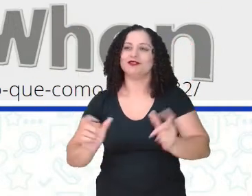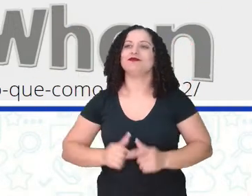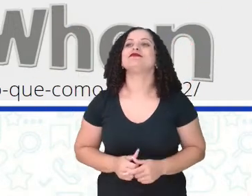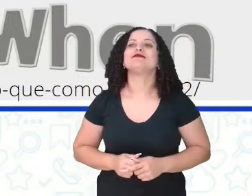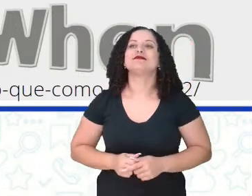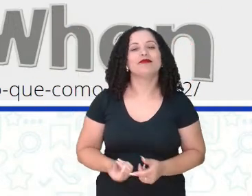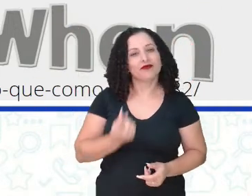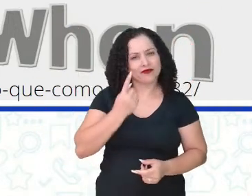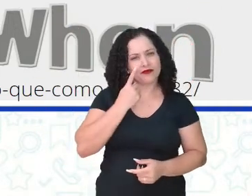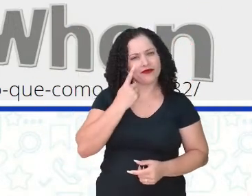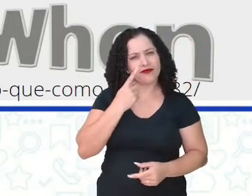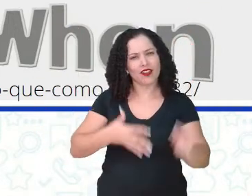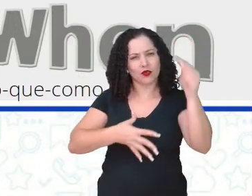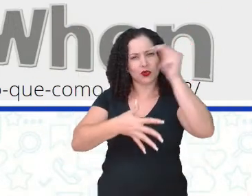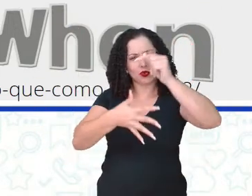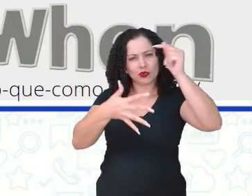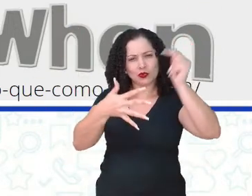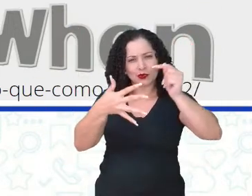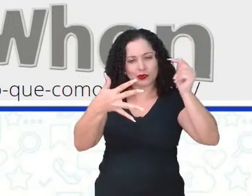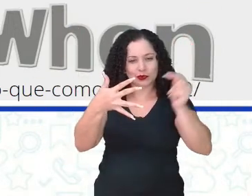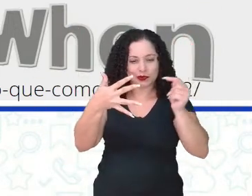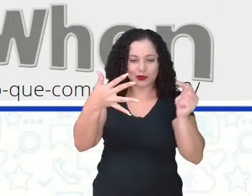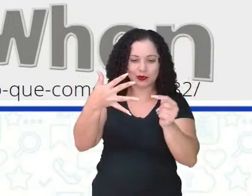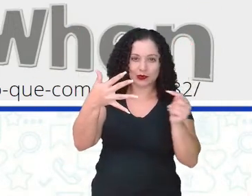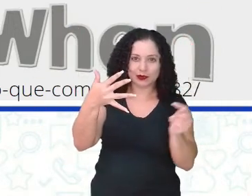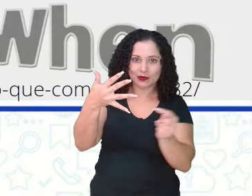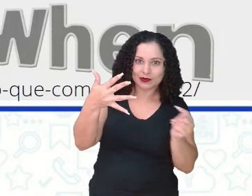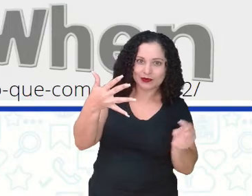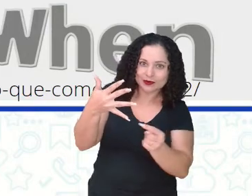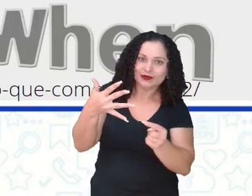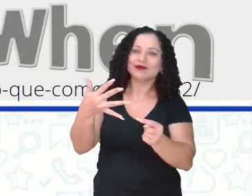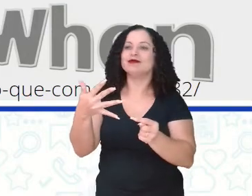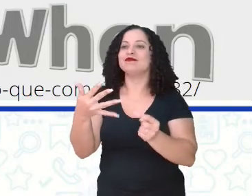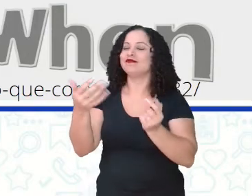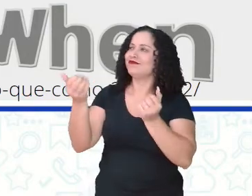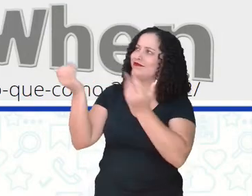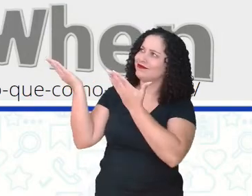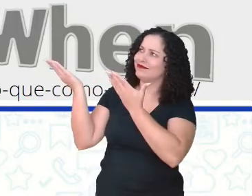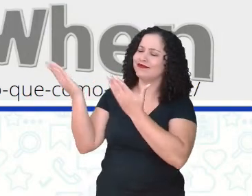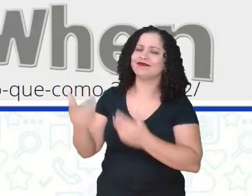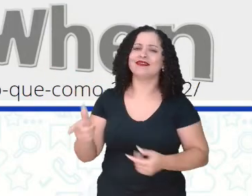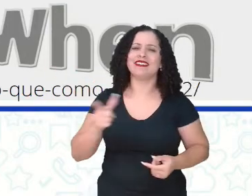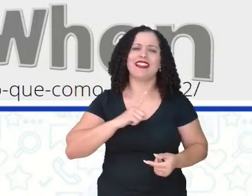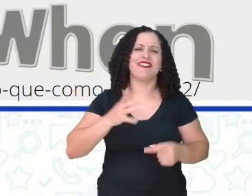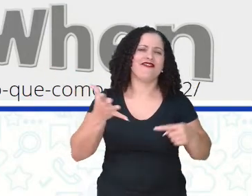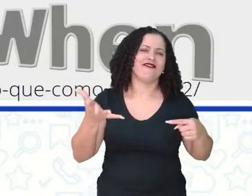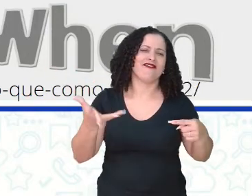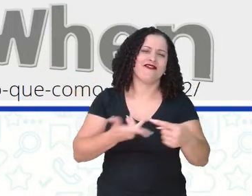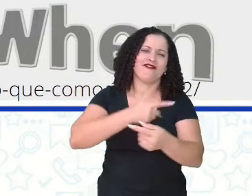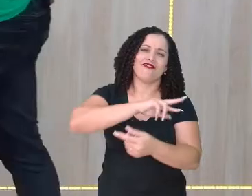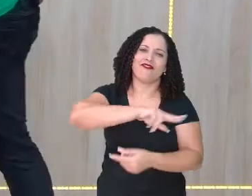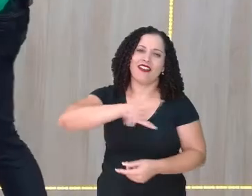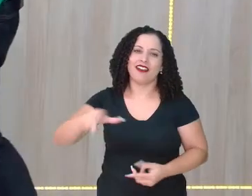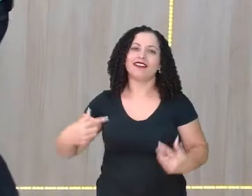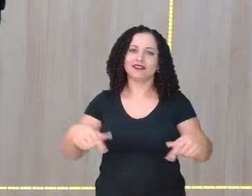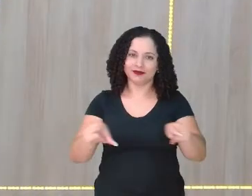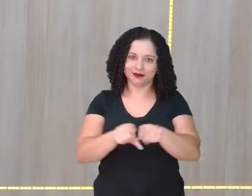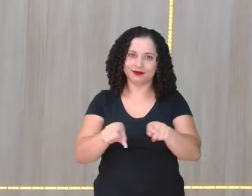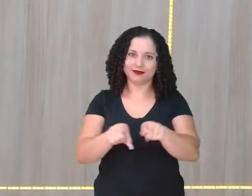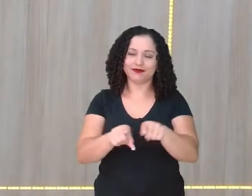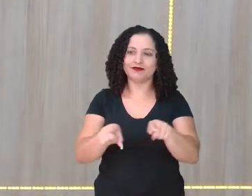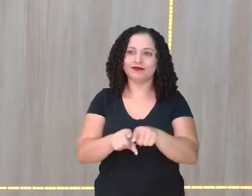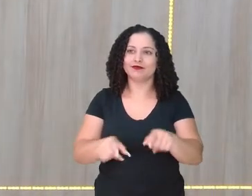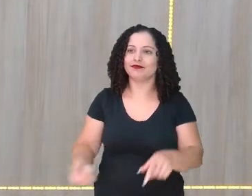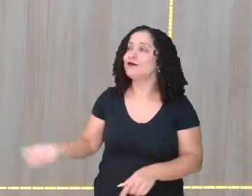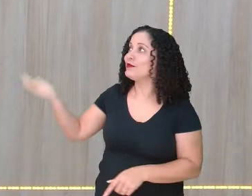How, why, who, when, what. Ainda tinha whose, ainda tinha outras, tá? E daqui